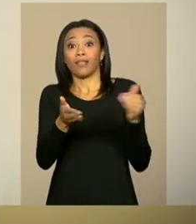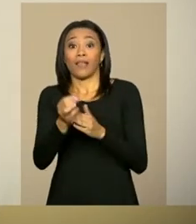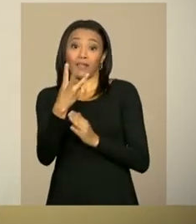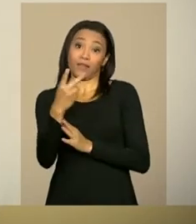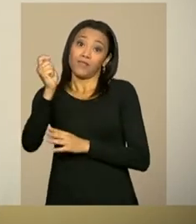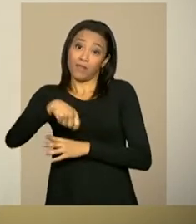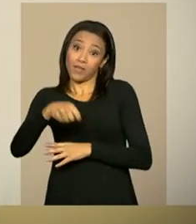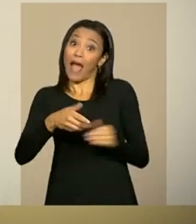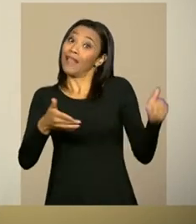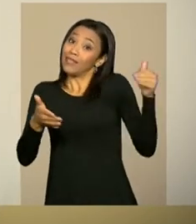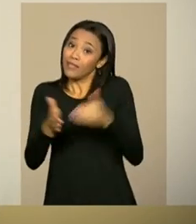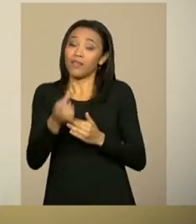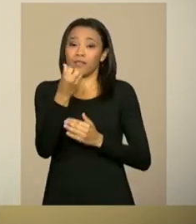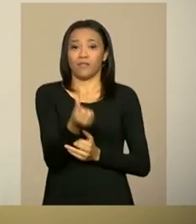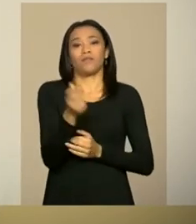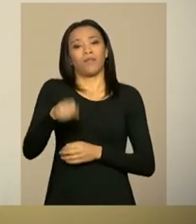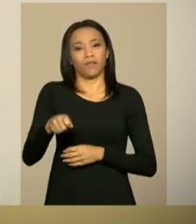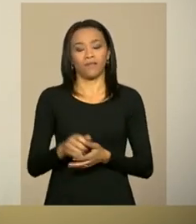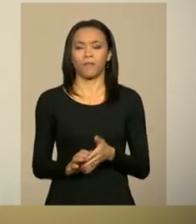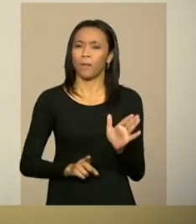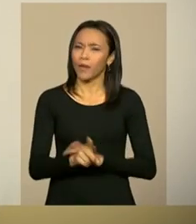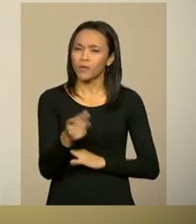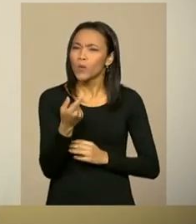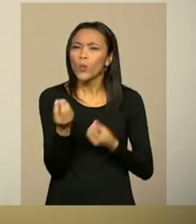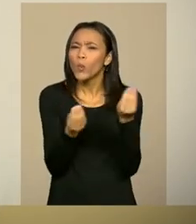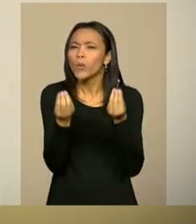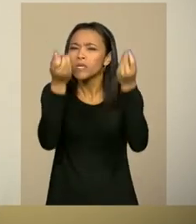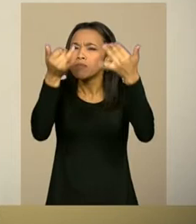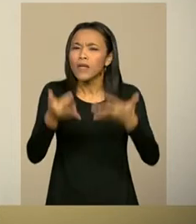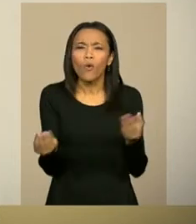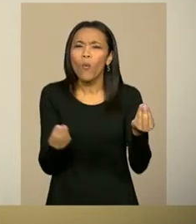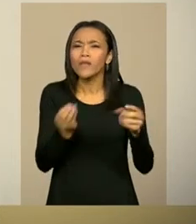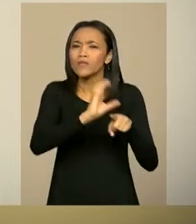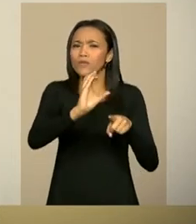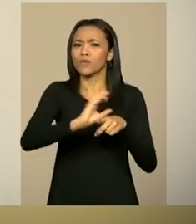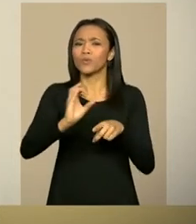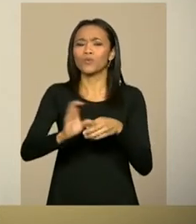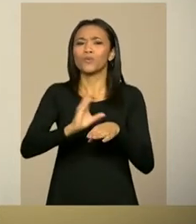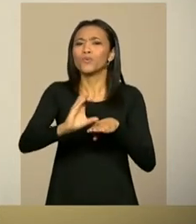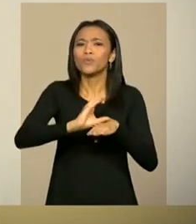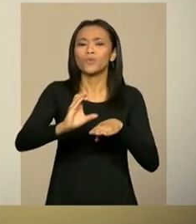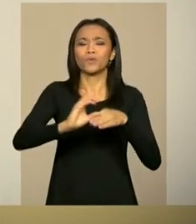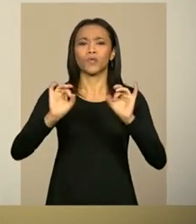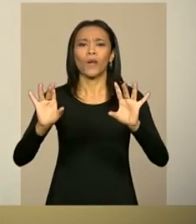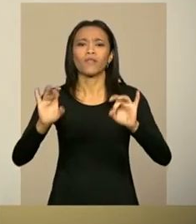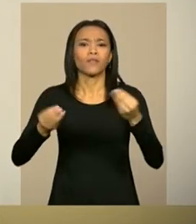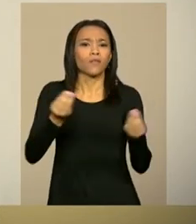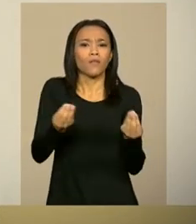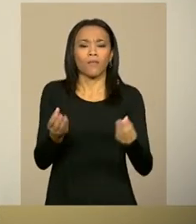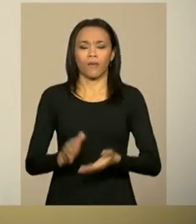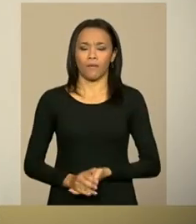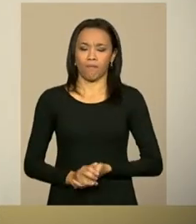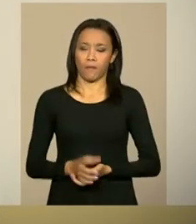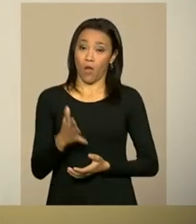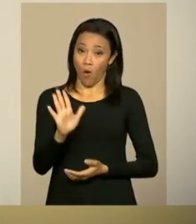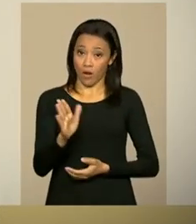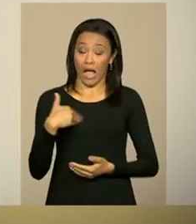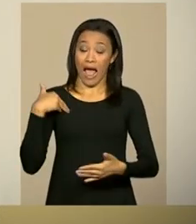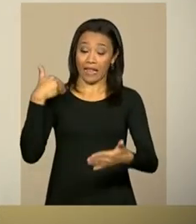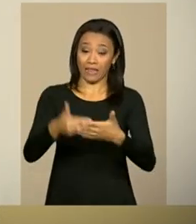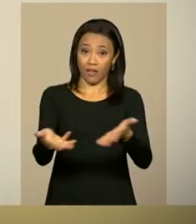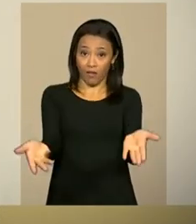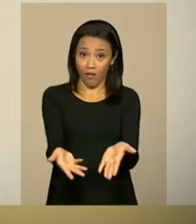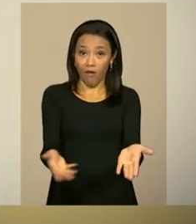seis meses então Presidente vamos começar explicando como são esses cursos de qualificação profissional olha Luciano até agora